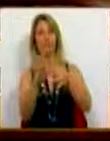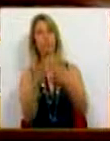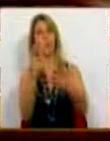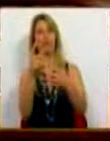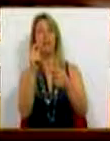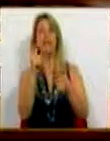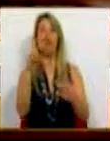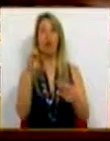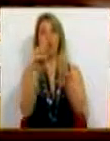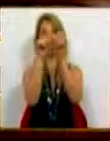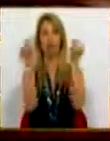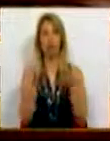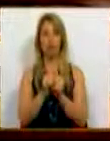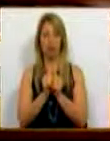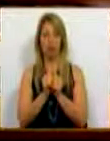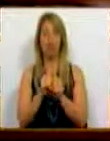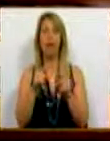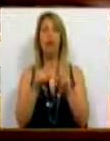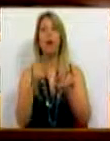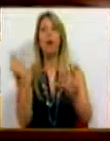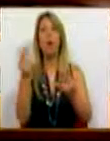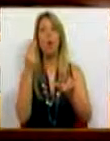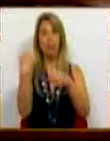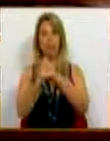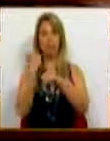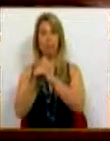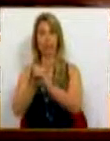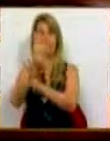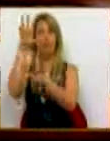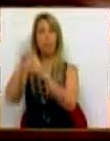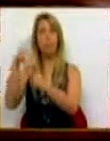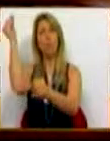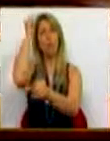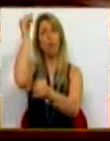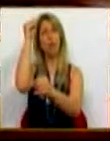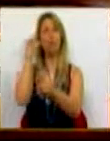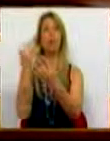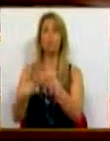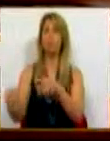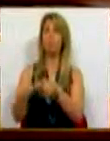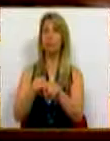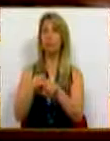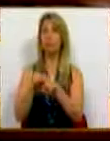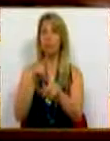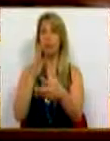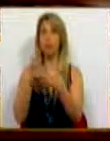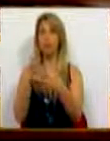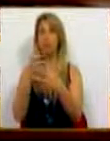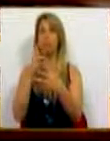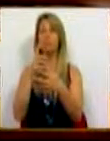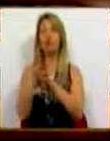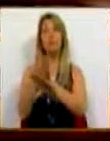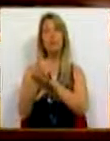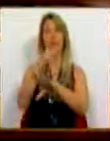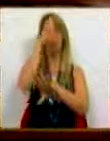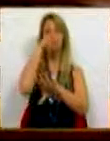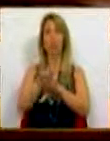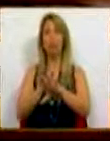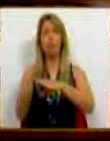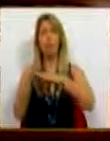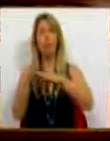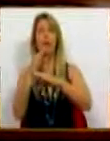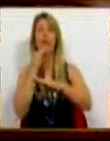A atividade da Unidade de Missão para o Interior integrará e maximizará as políticas setoriais do Governo para uma parcela de